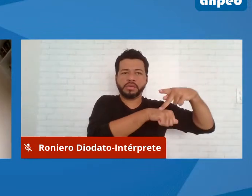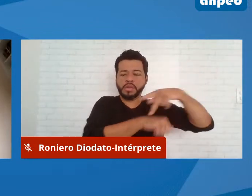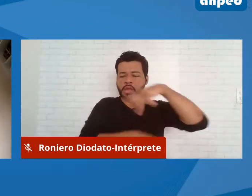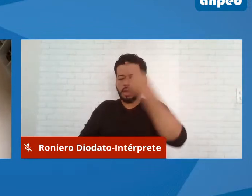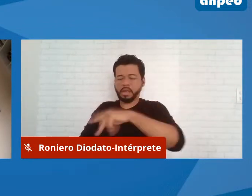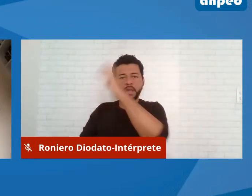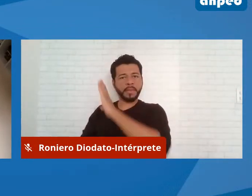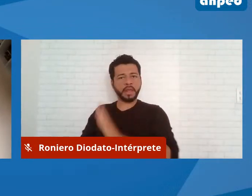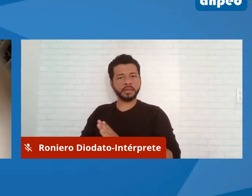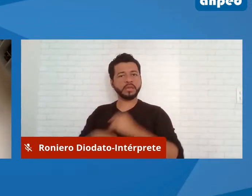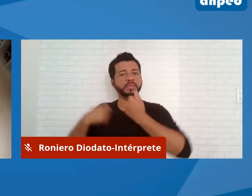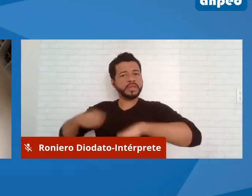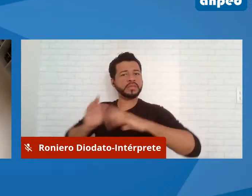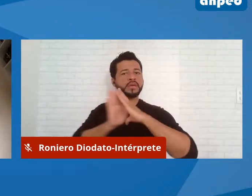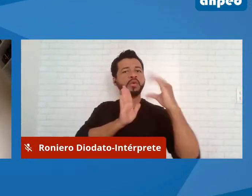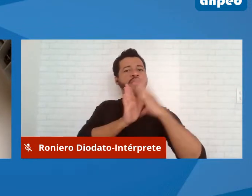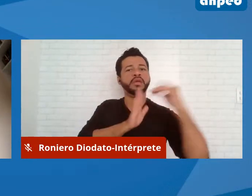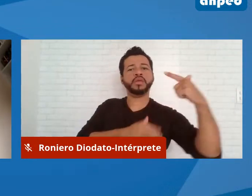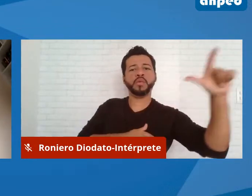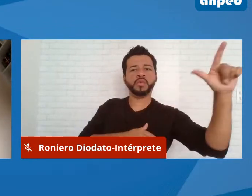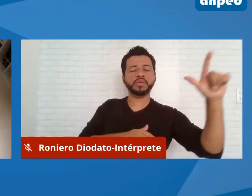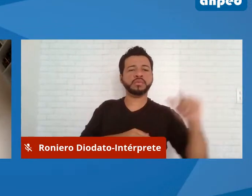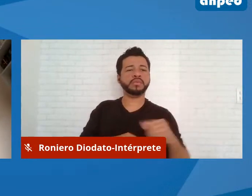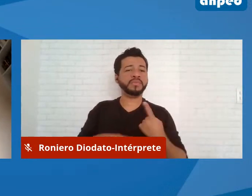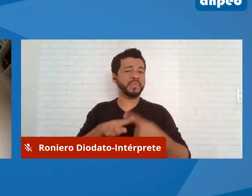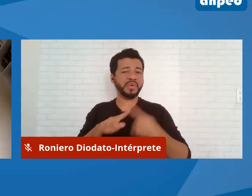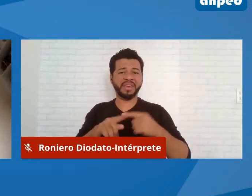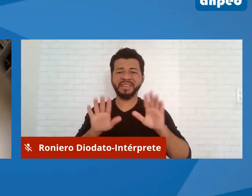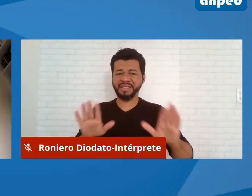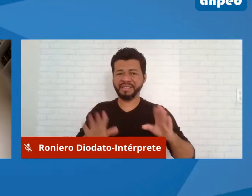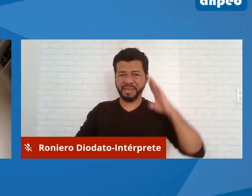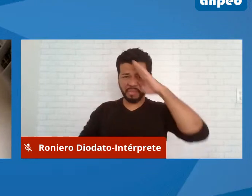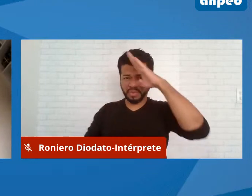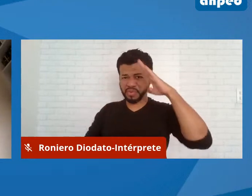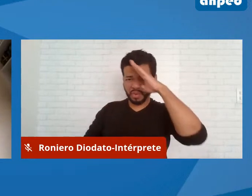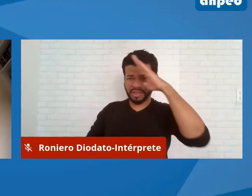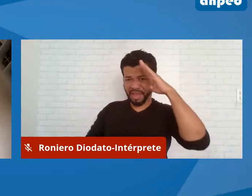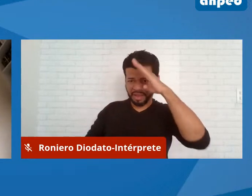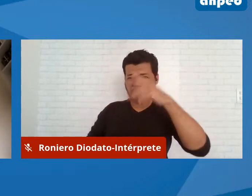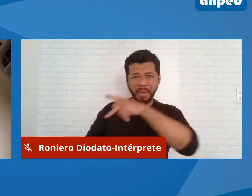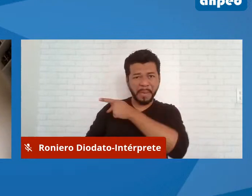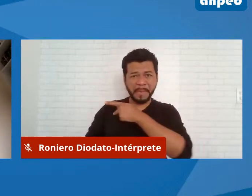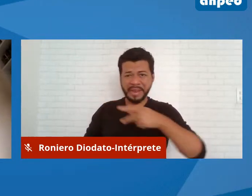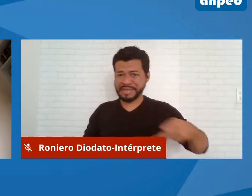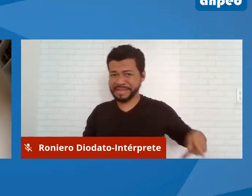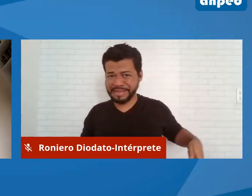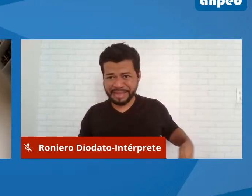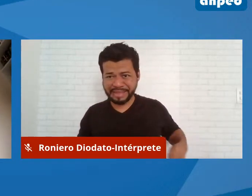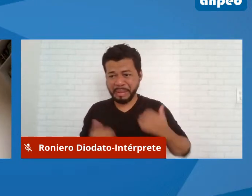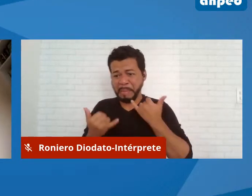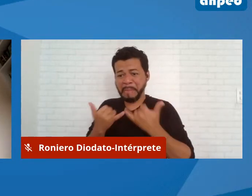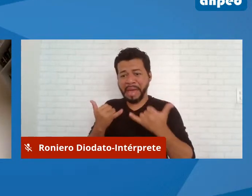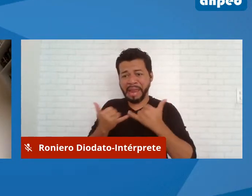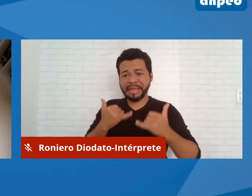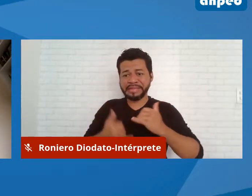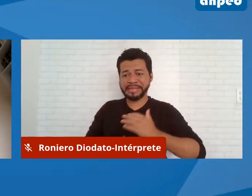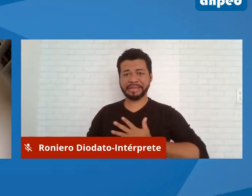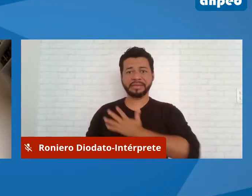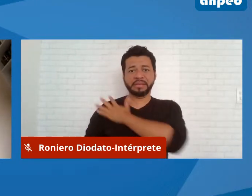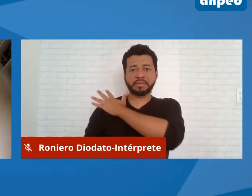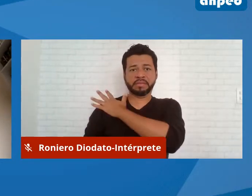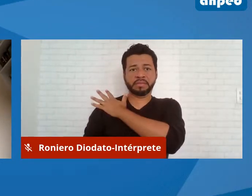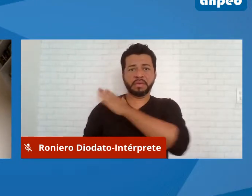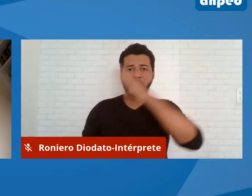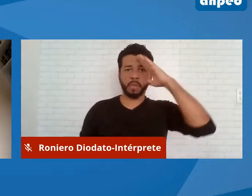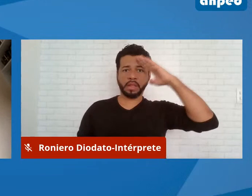Bolsonaro dirige o país como se dirigisse uma milícia. Ele nomeia as pessoas que lhe interessam pessoalmente, os seus interesses